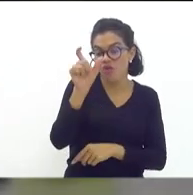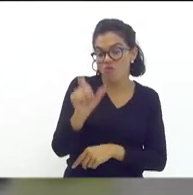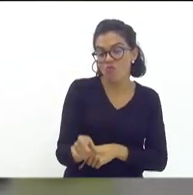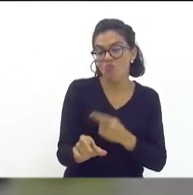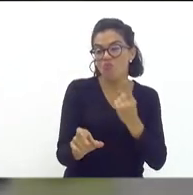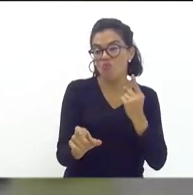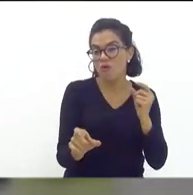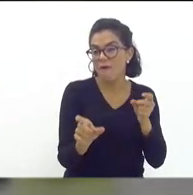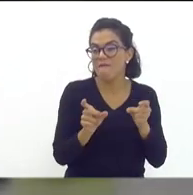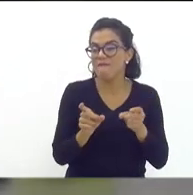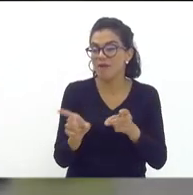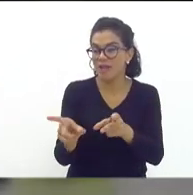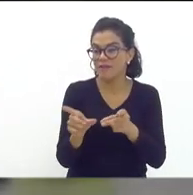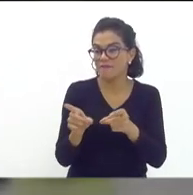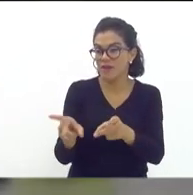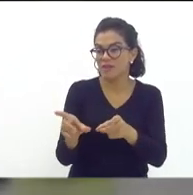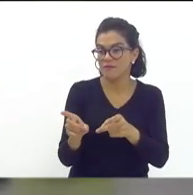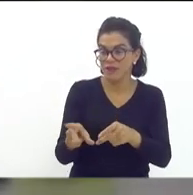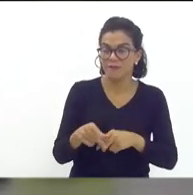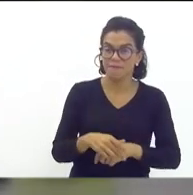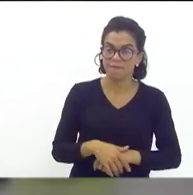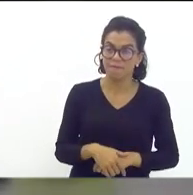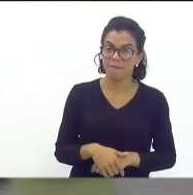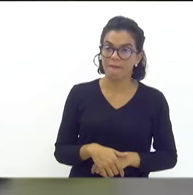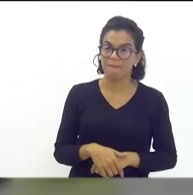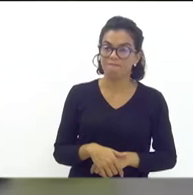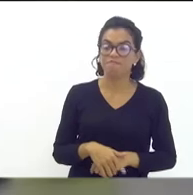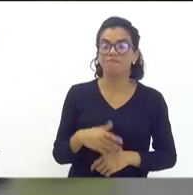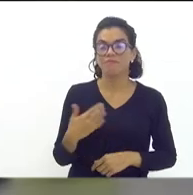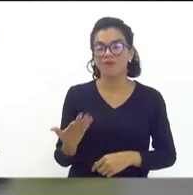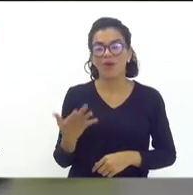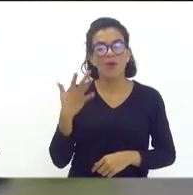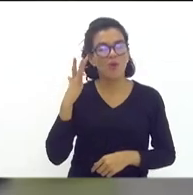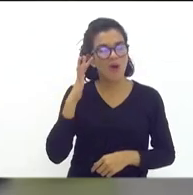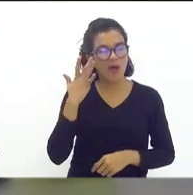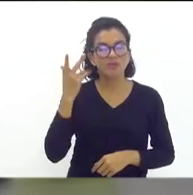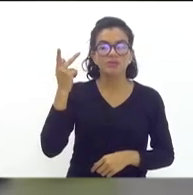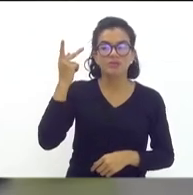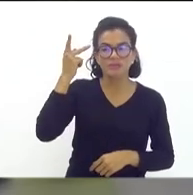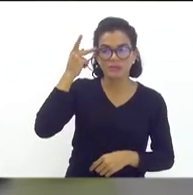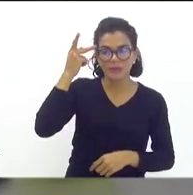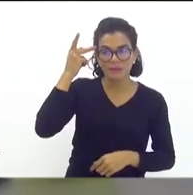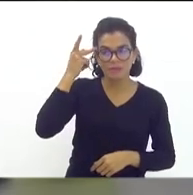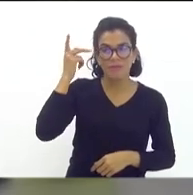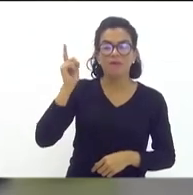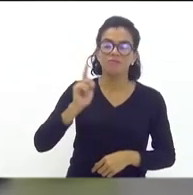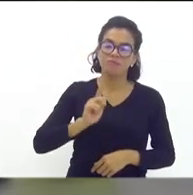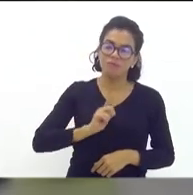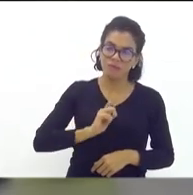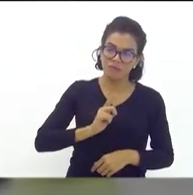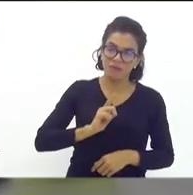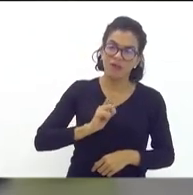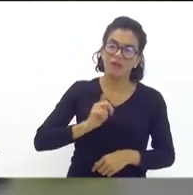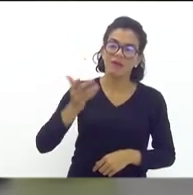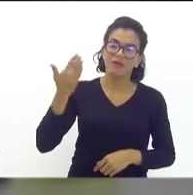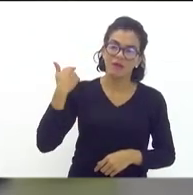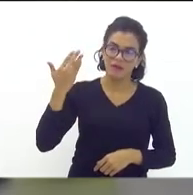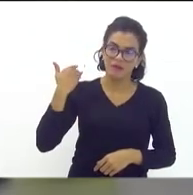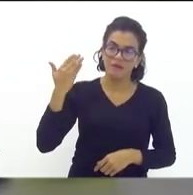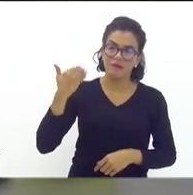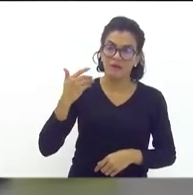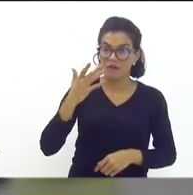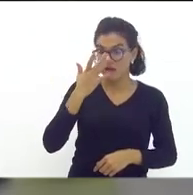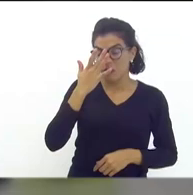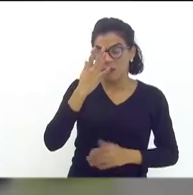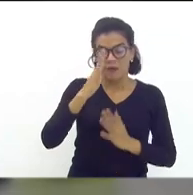verificar o que que alguns está eu acho que São Paulo tem Vladimir pode me corrigir se eu tiver enganado você